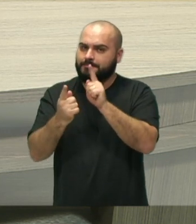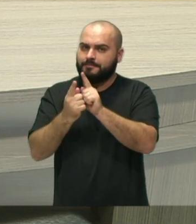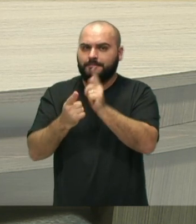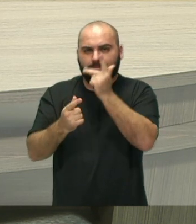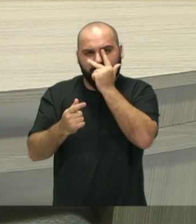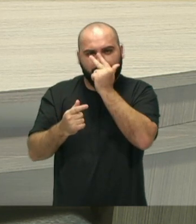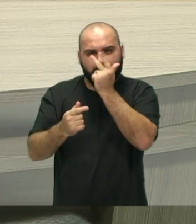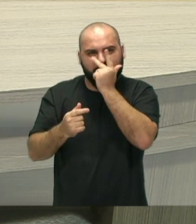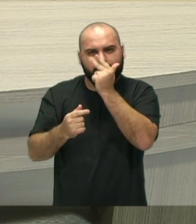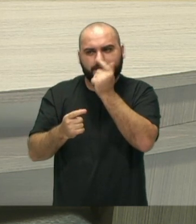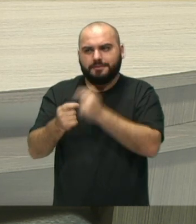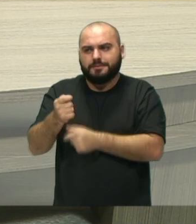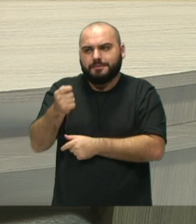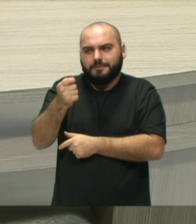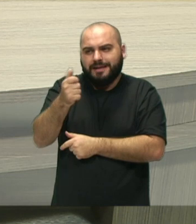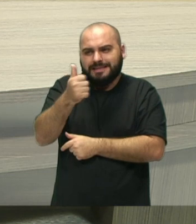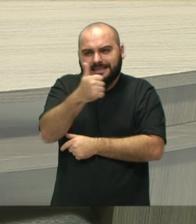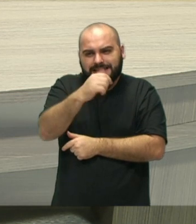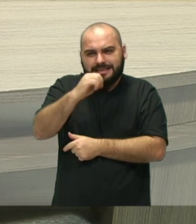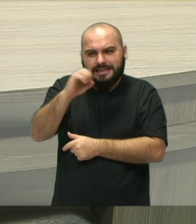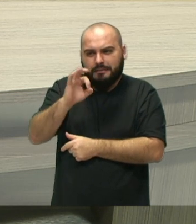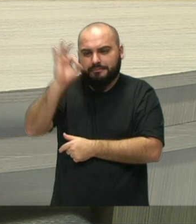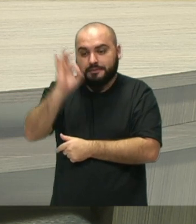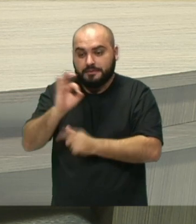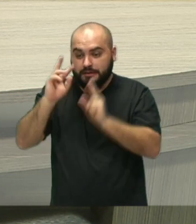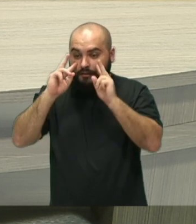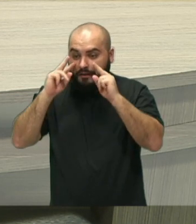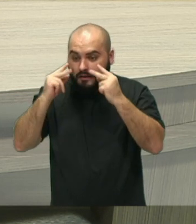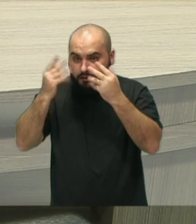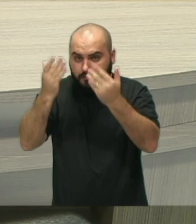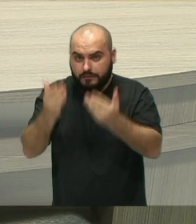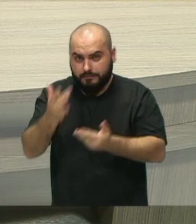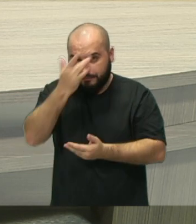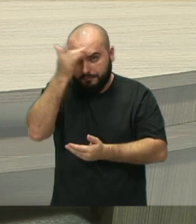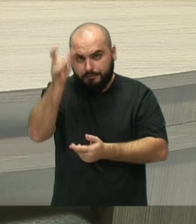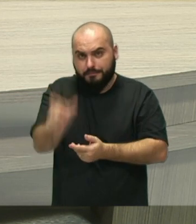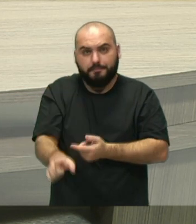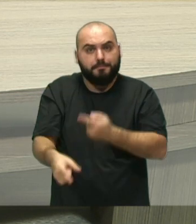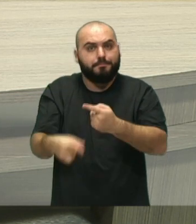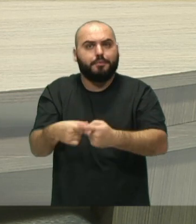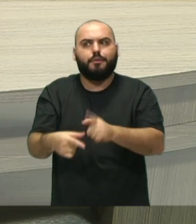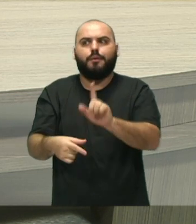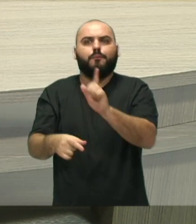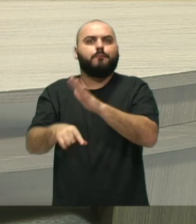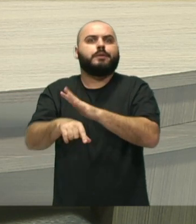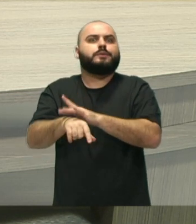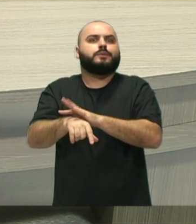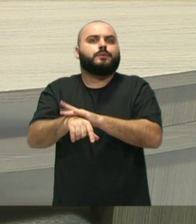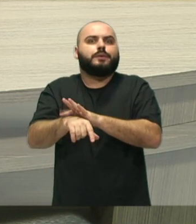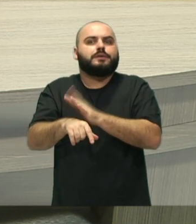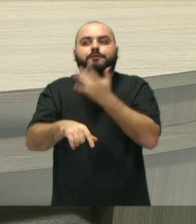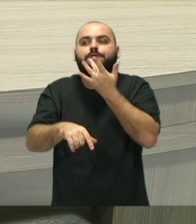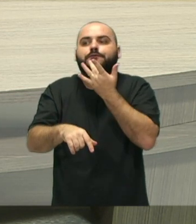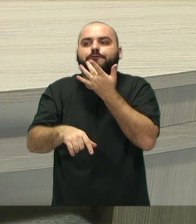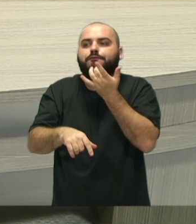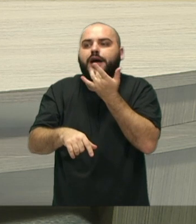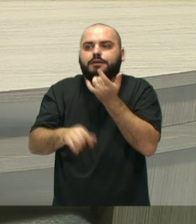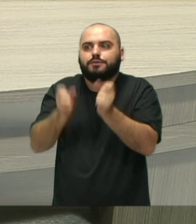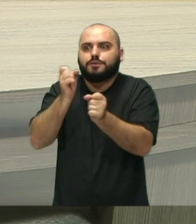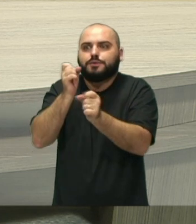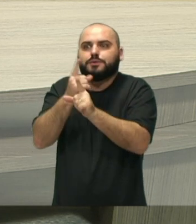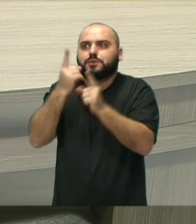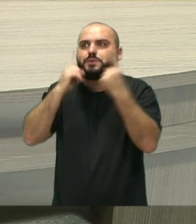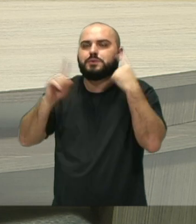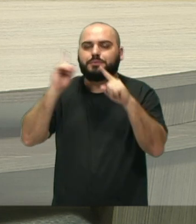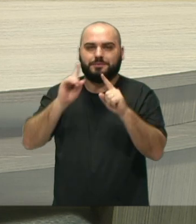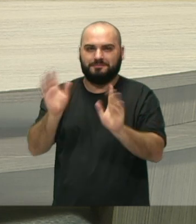integral a essa pessoa, exatamente também porque não é uma síndrome, uma doença de fácil detecção. Então, são